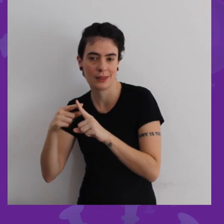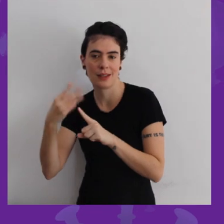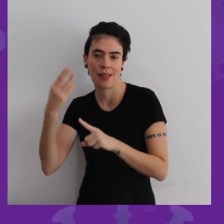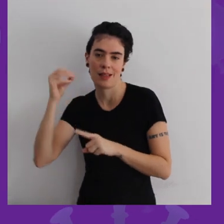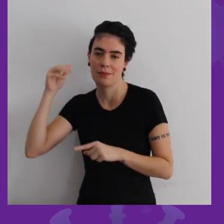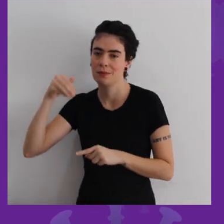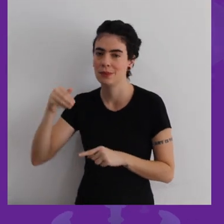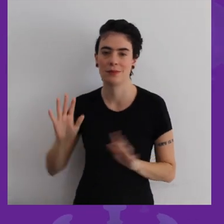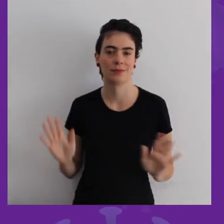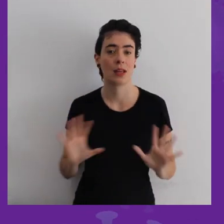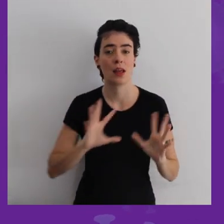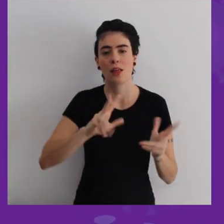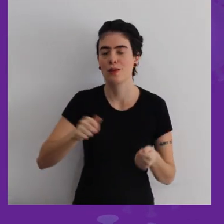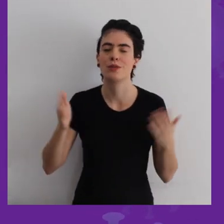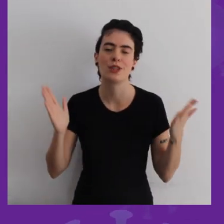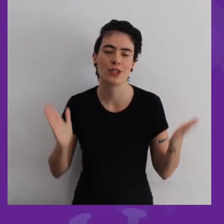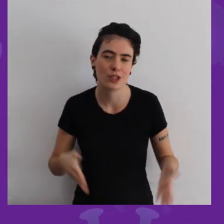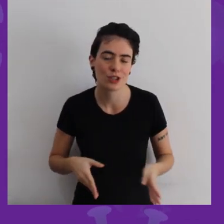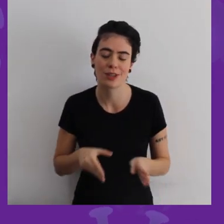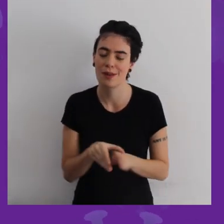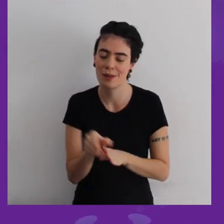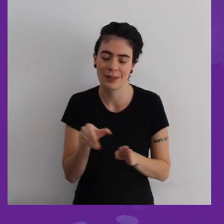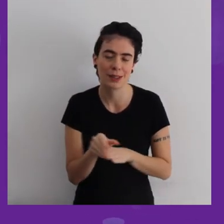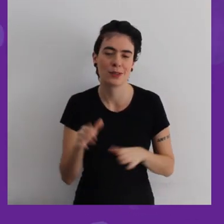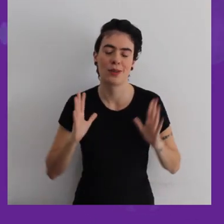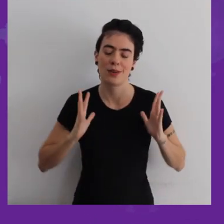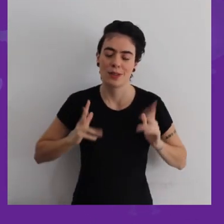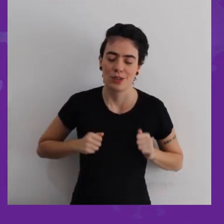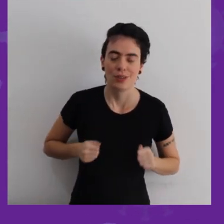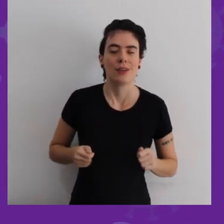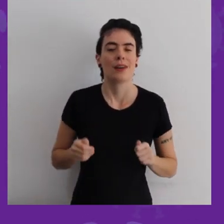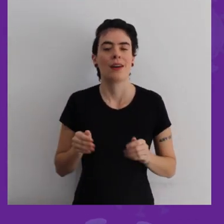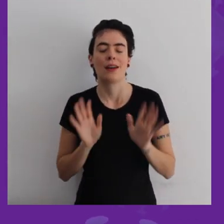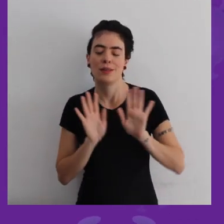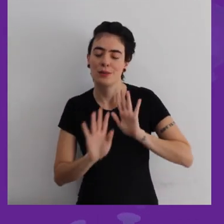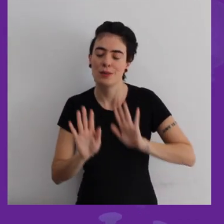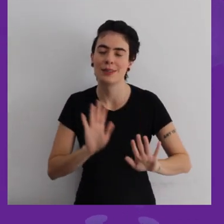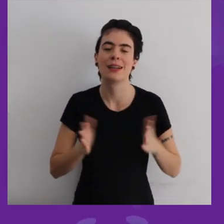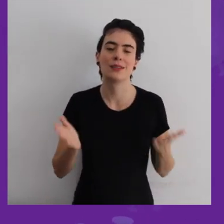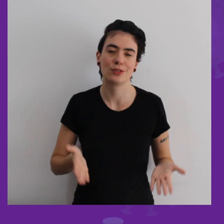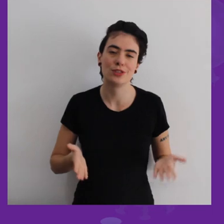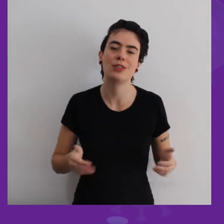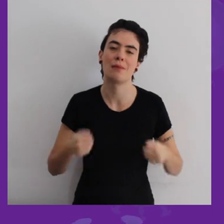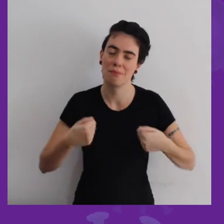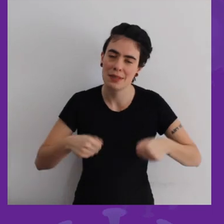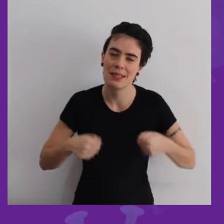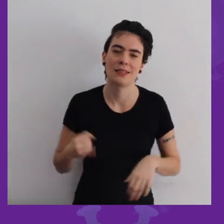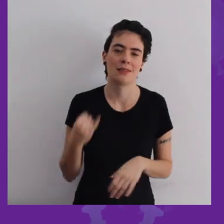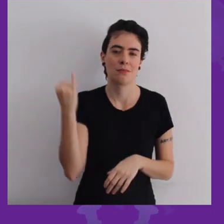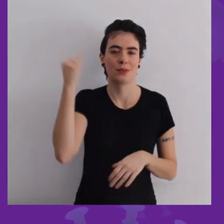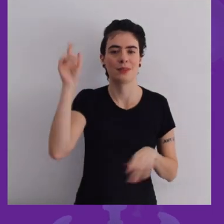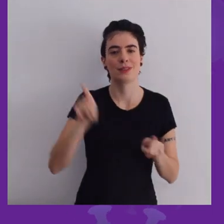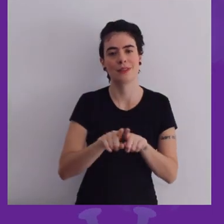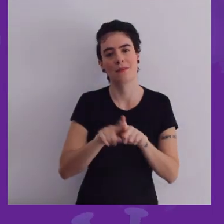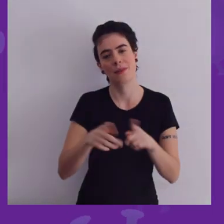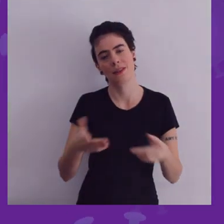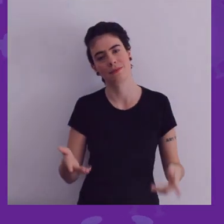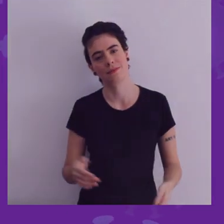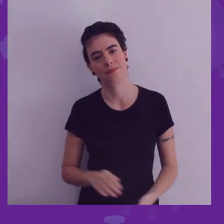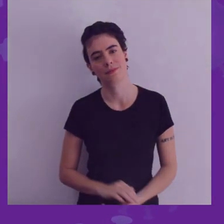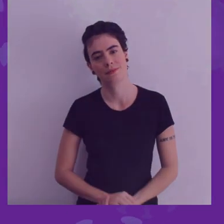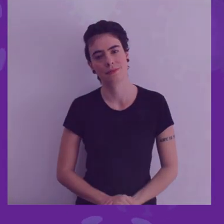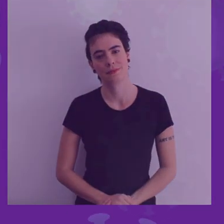que a gente já orientou e vem orientando em relação à questão da convite é importante que no cuidado com essas coisas